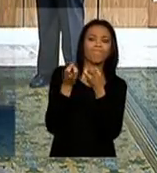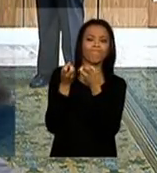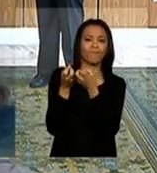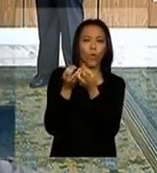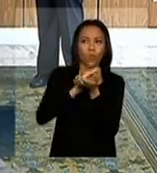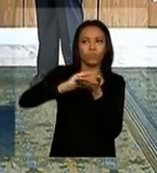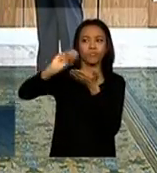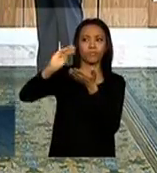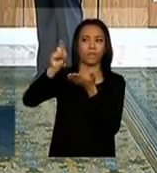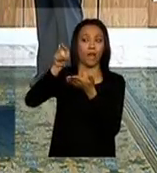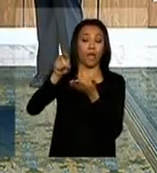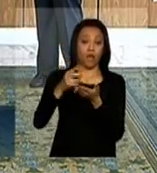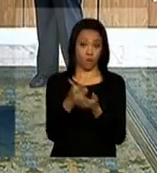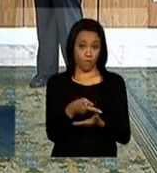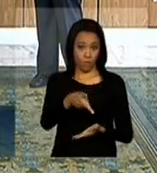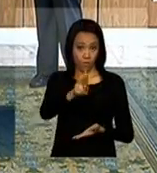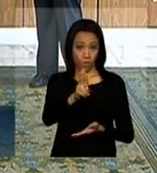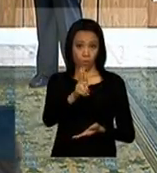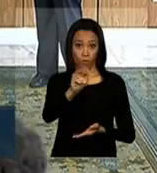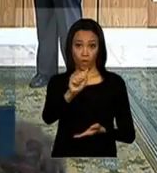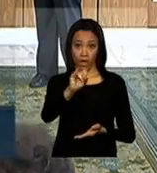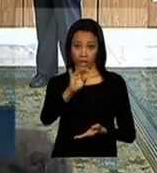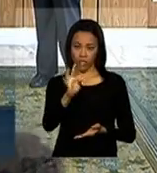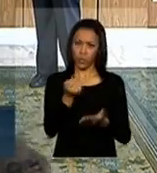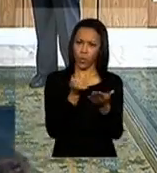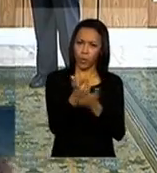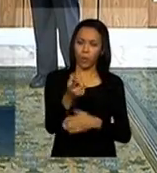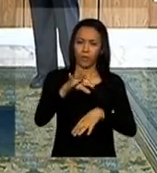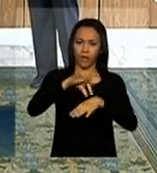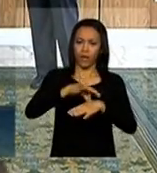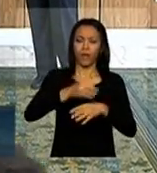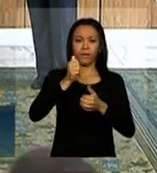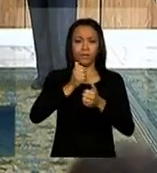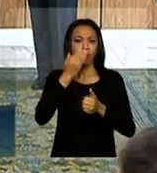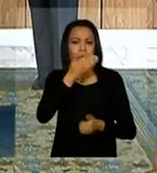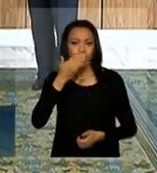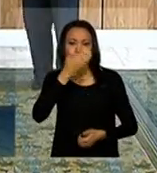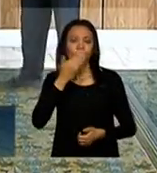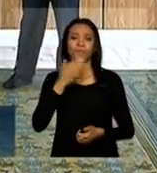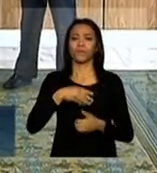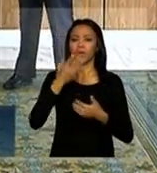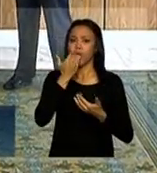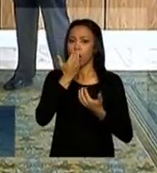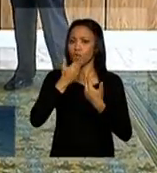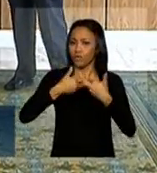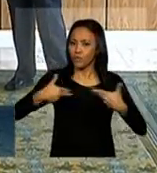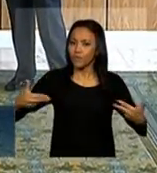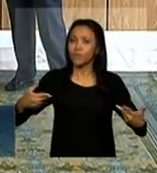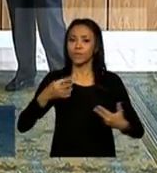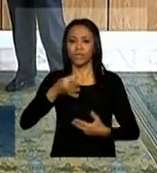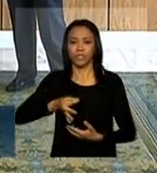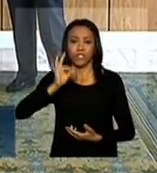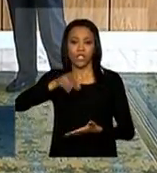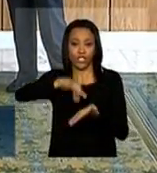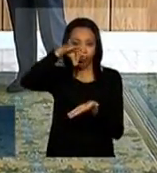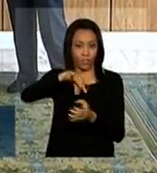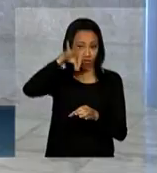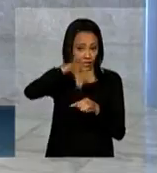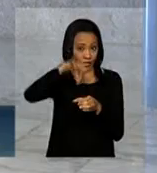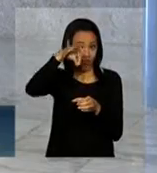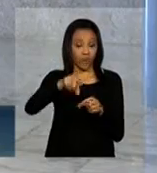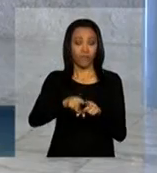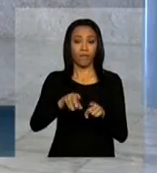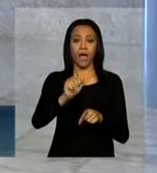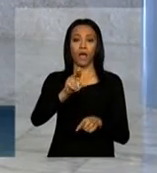O Kuwait, que compra carne, açúcar, frutas, chá, óleo e alumínio do Brasil. O embaixador da República